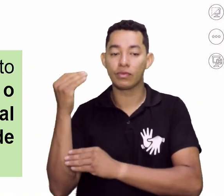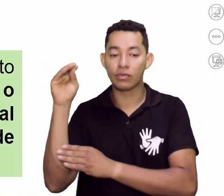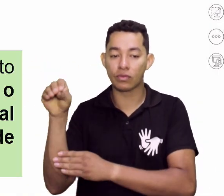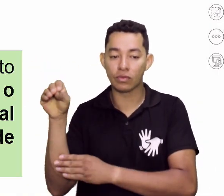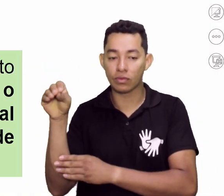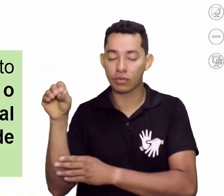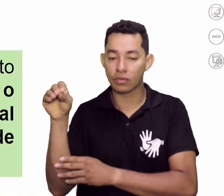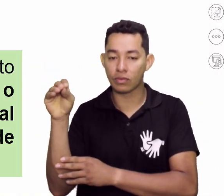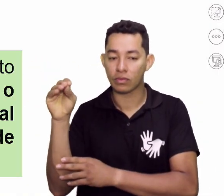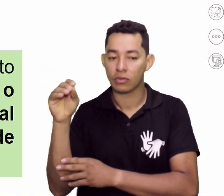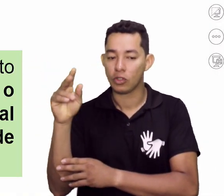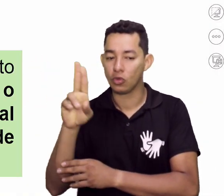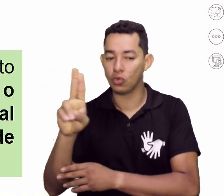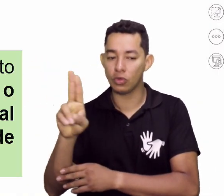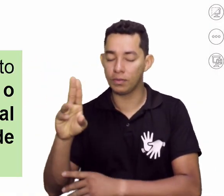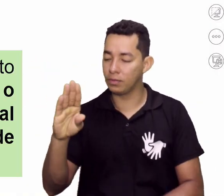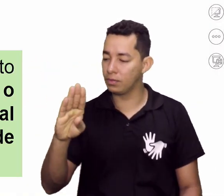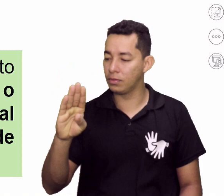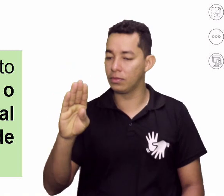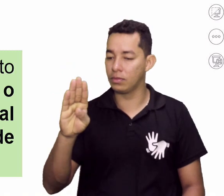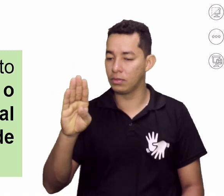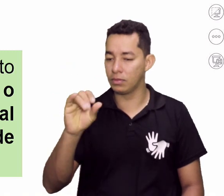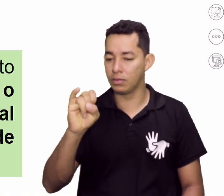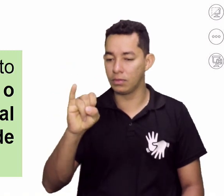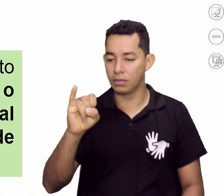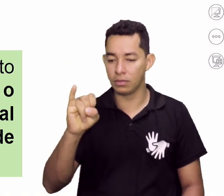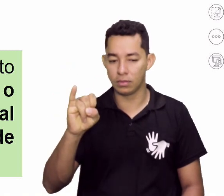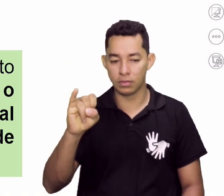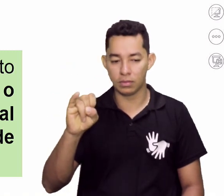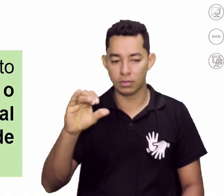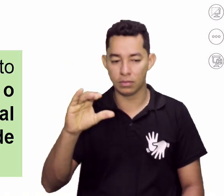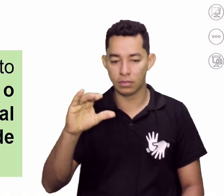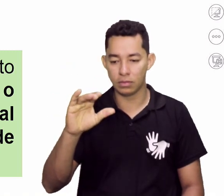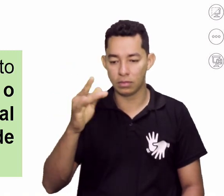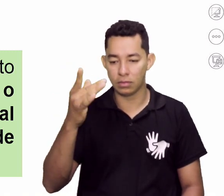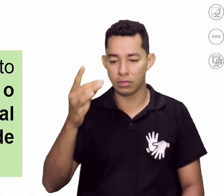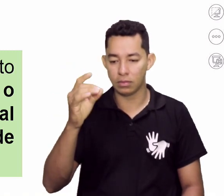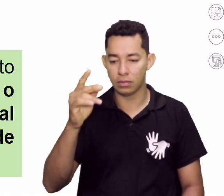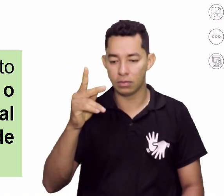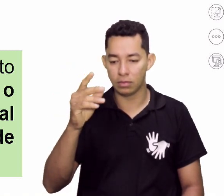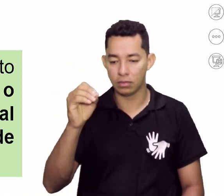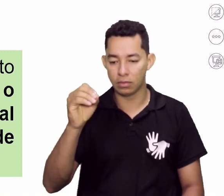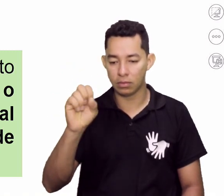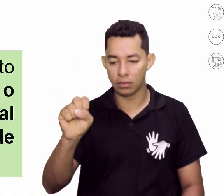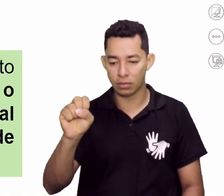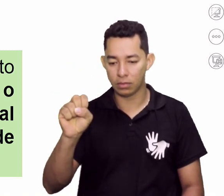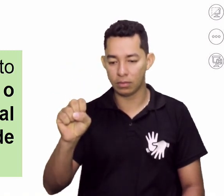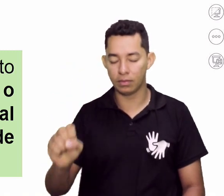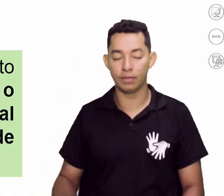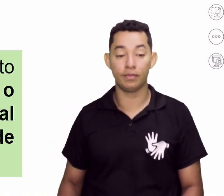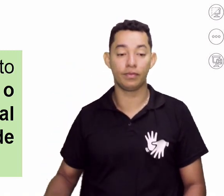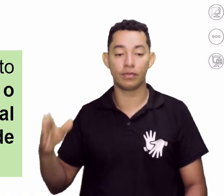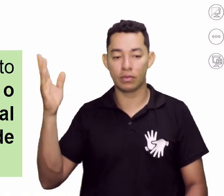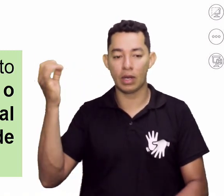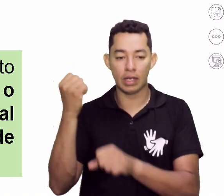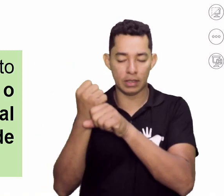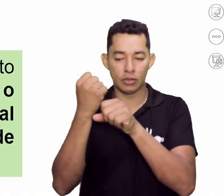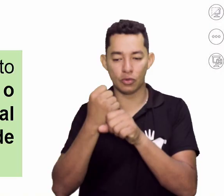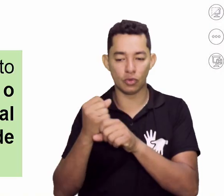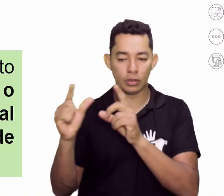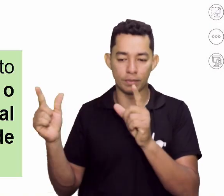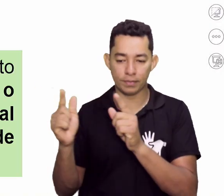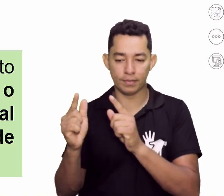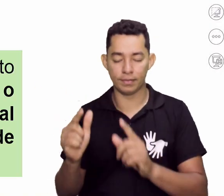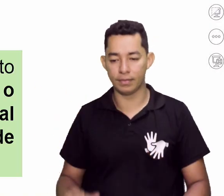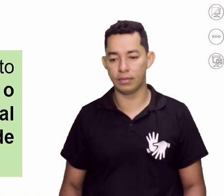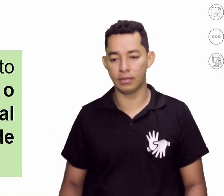bichos na arte dela. Então, nessa mini escultura aí. Então,